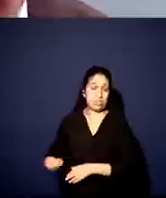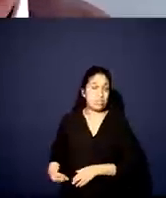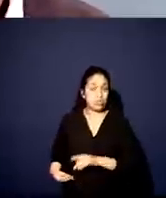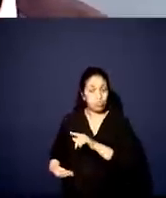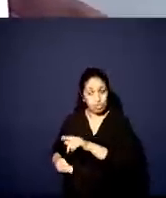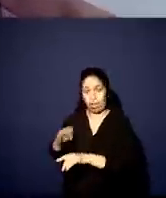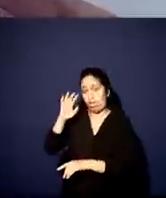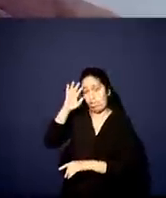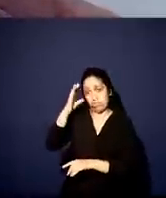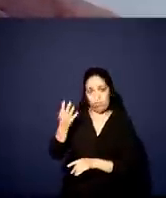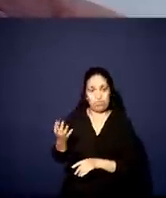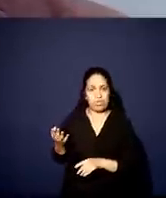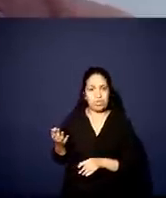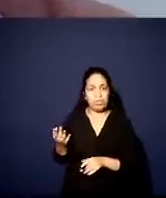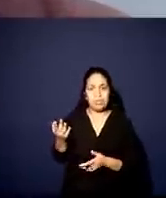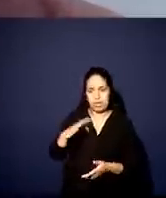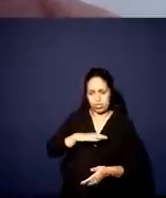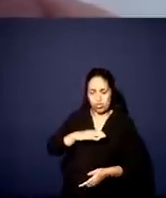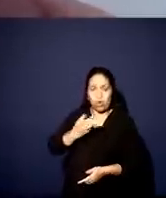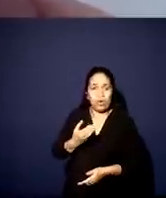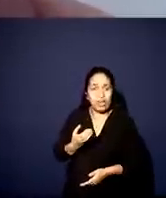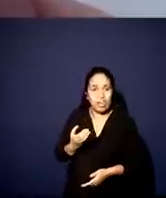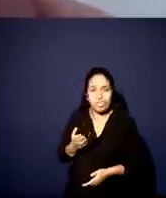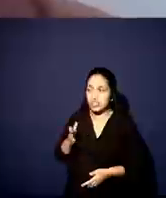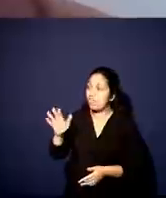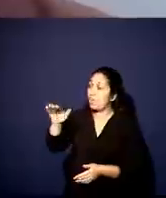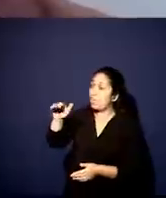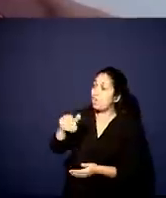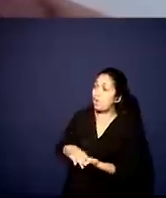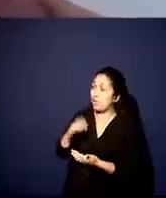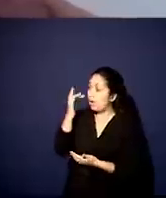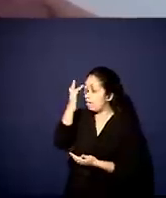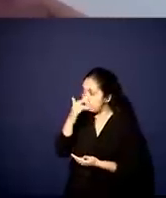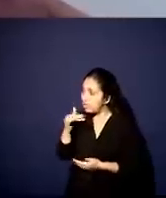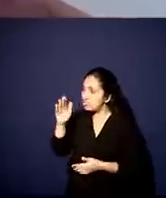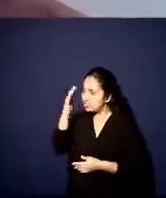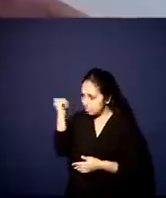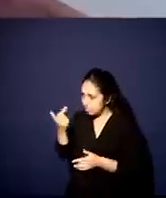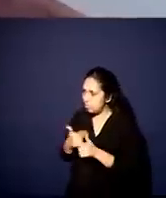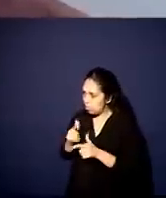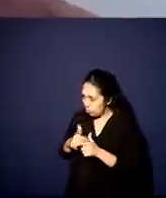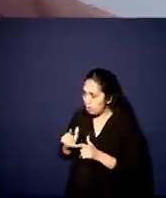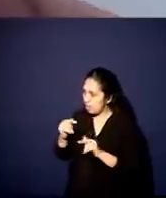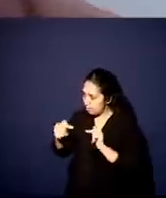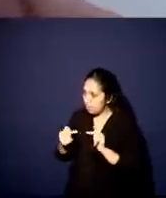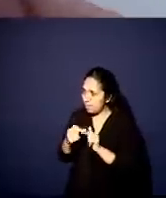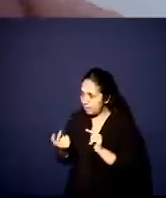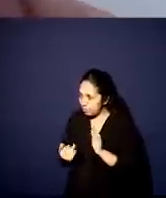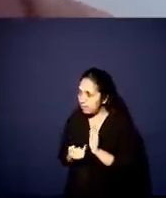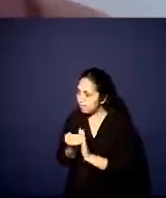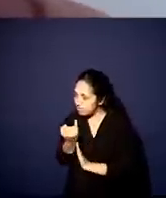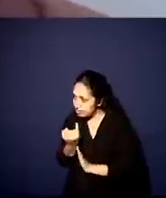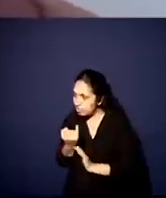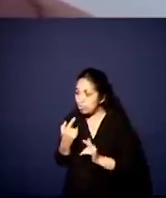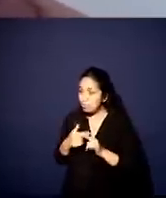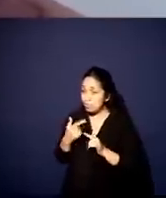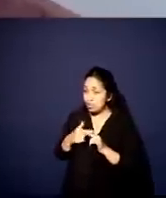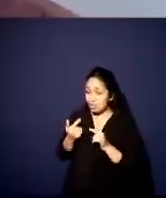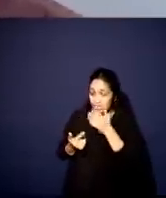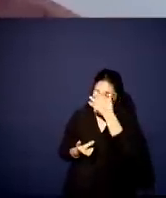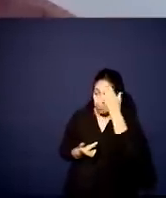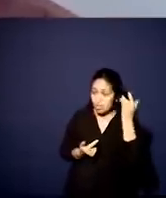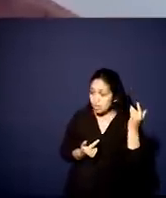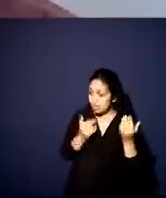Mas ninguém tem coragem de chegar para o ministro Haddad e falar: ministro, sabe qual é o problema da meta de inflação? É porque as pessoas não têm confiança